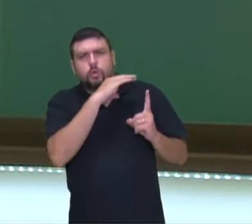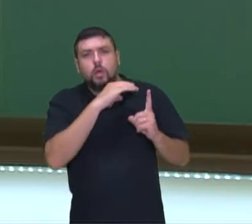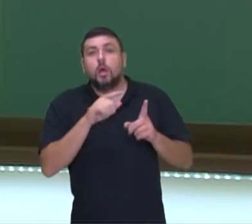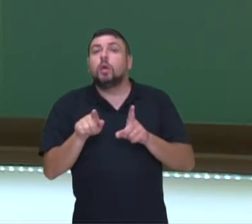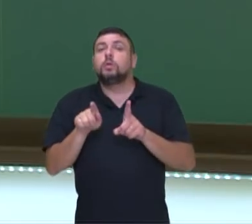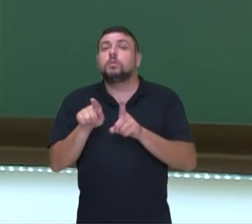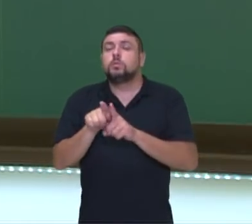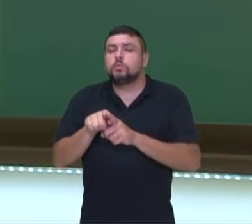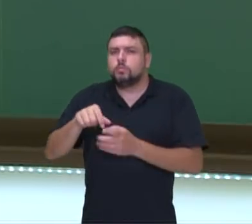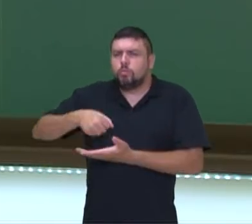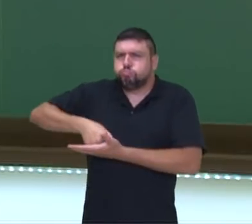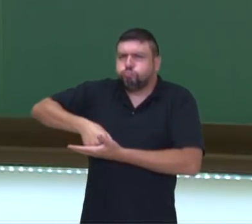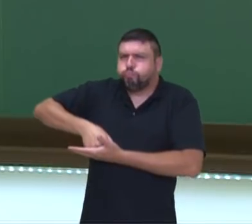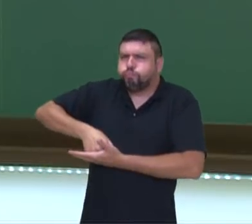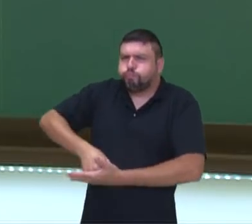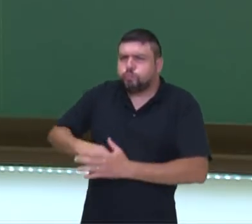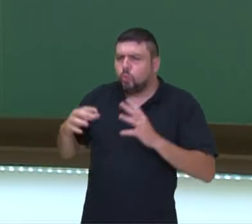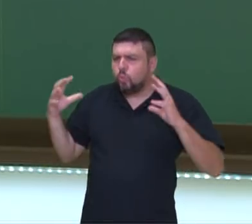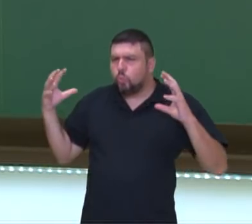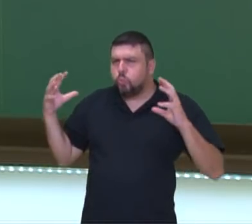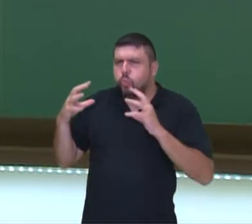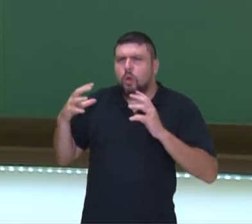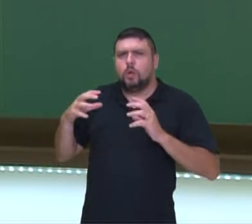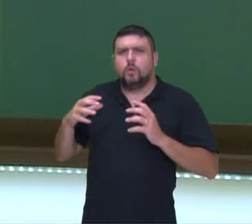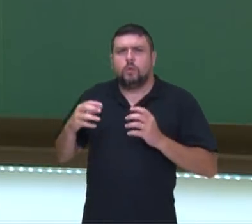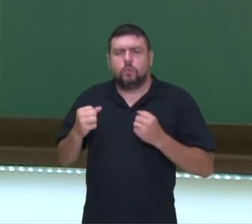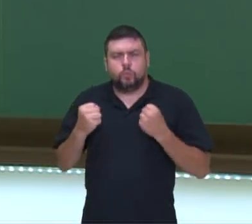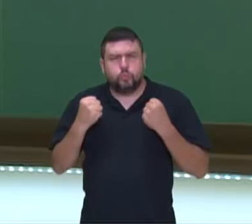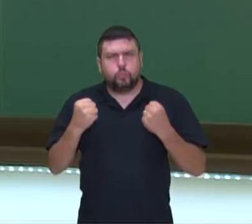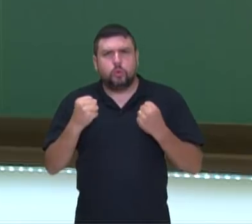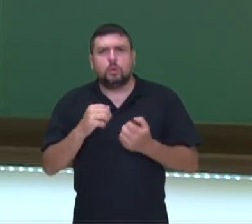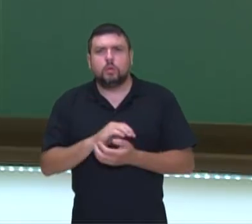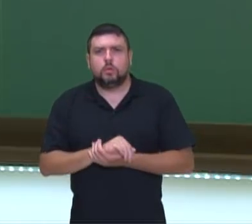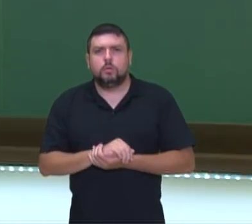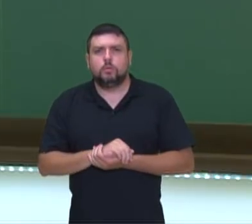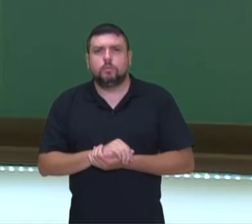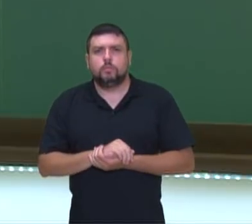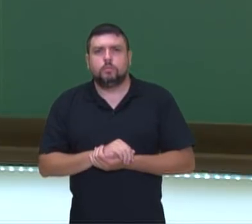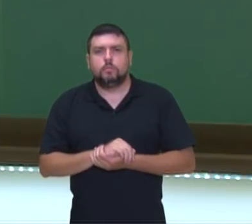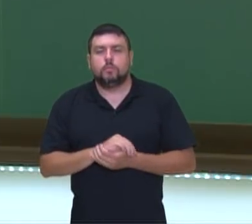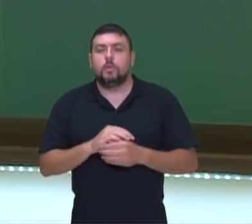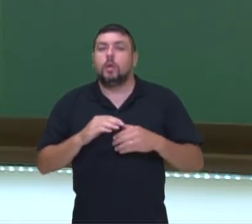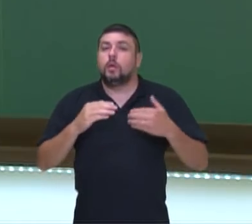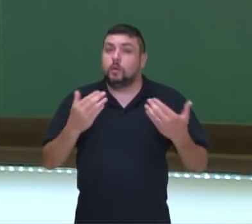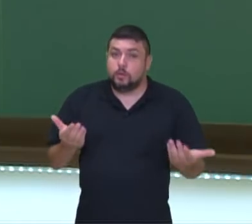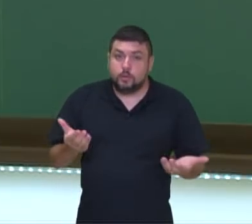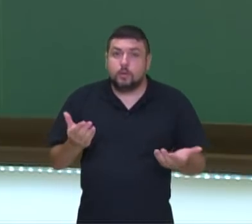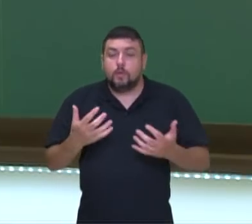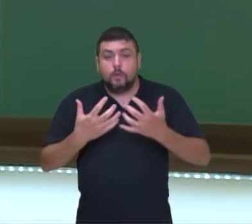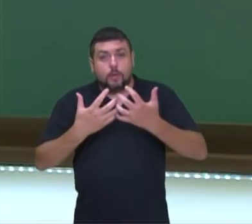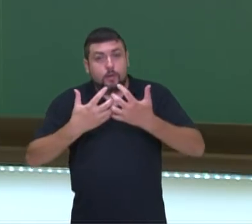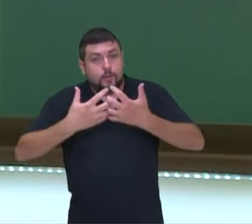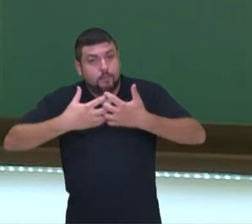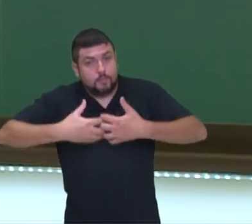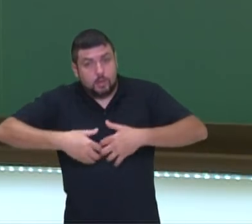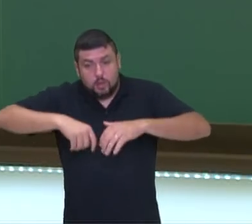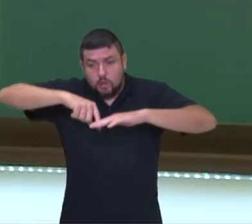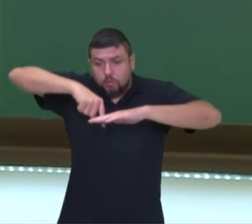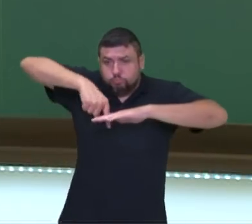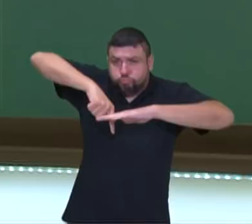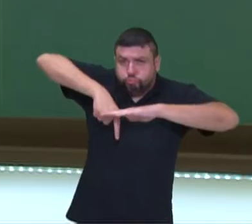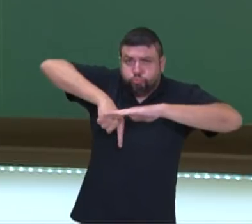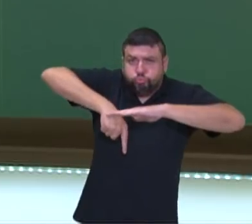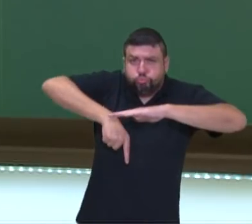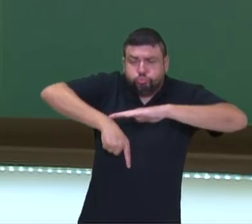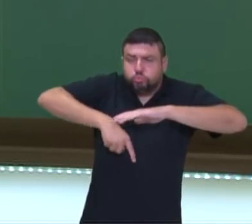pressão muito elevada do centro da Terra que exerce sobre os corpos. Ou seja, os equipamentos, as máquinas não iam aguentar